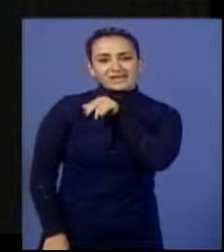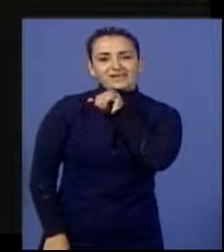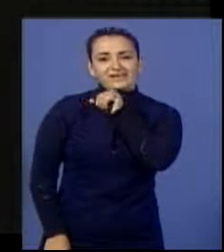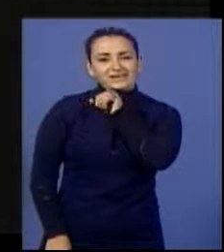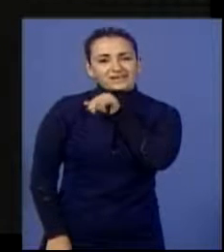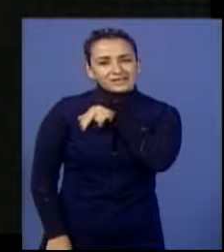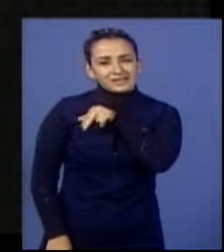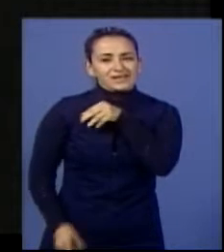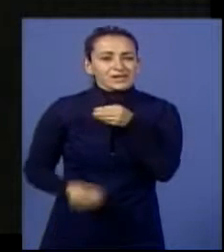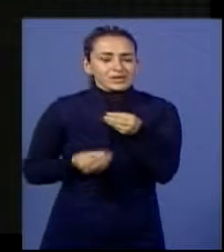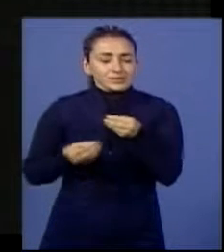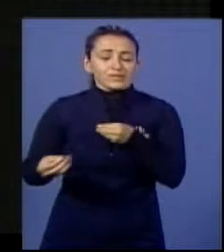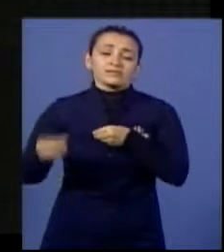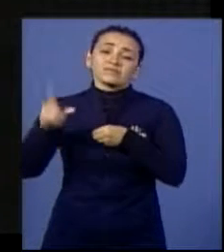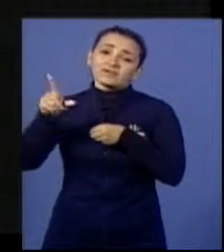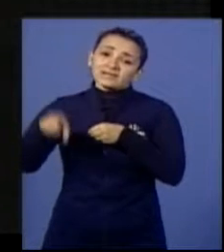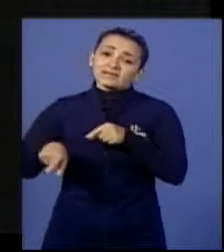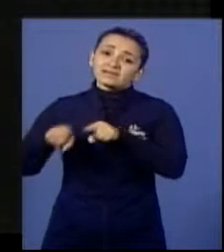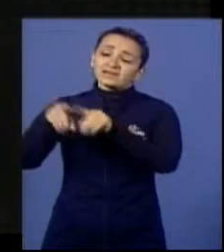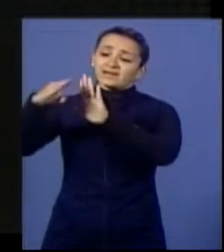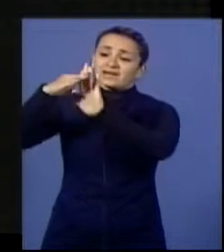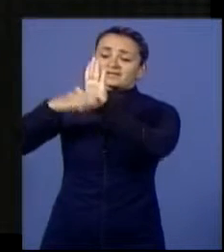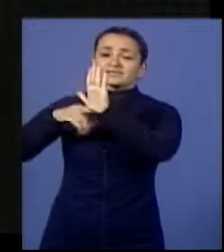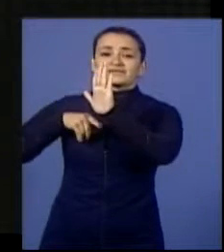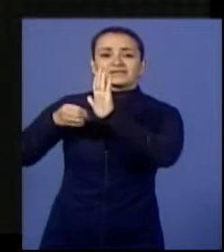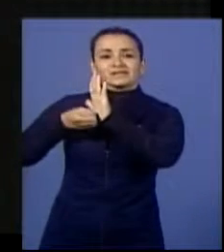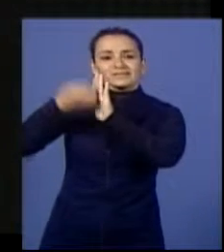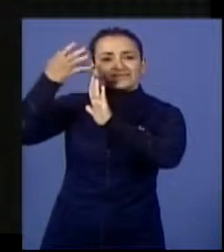funções são as mais diversas possíveis. Então vamos